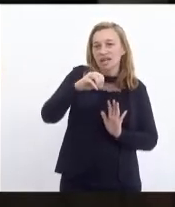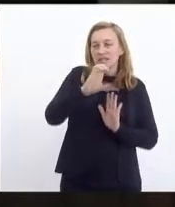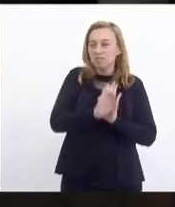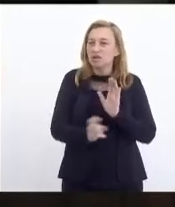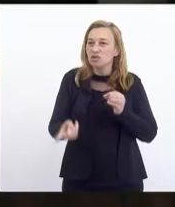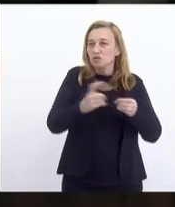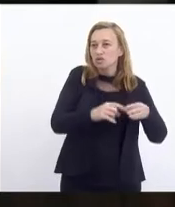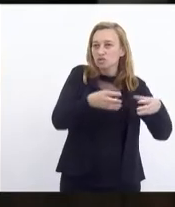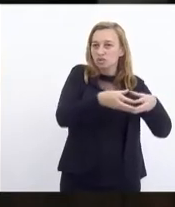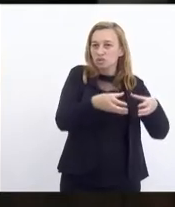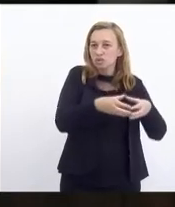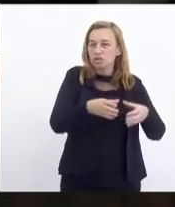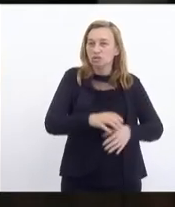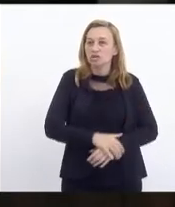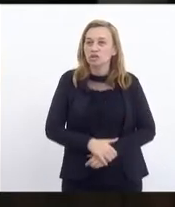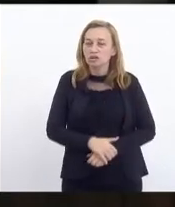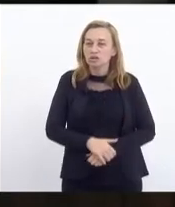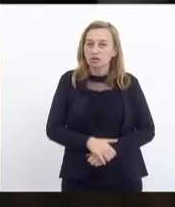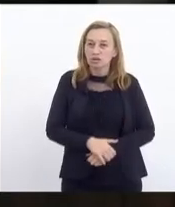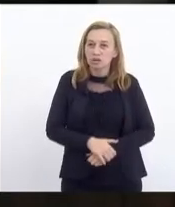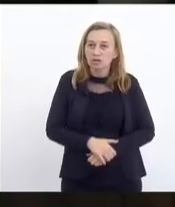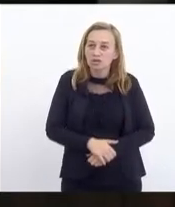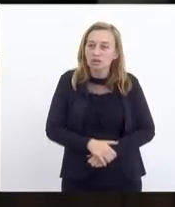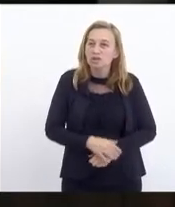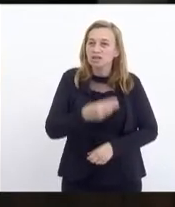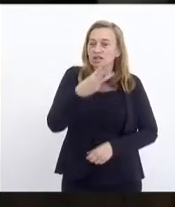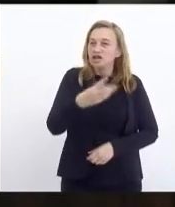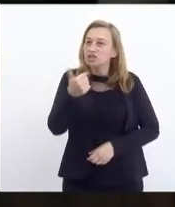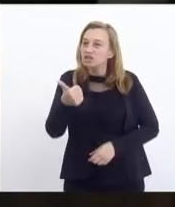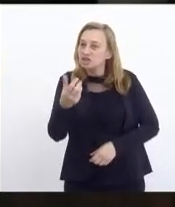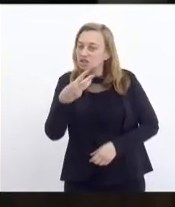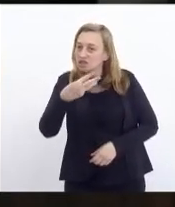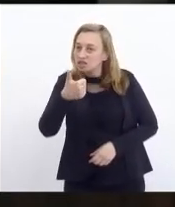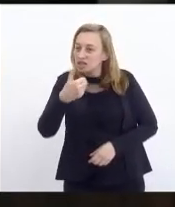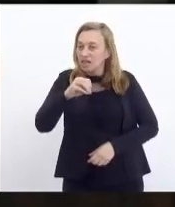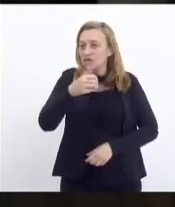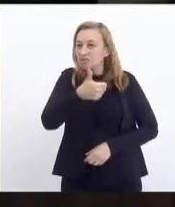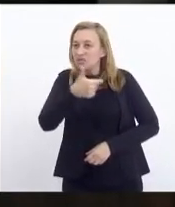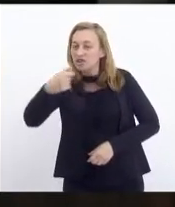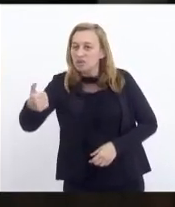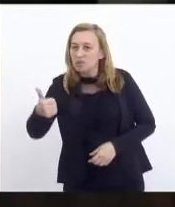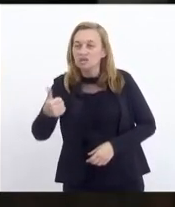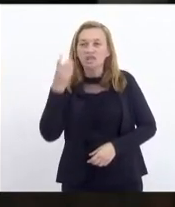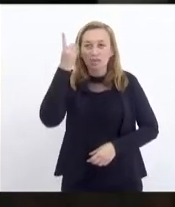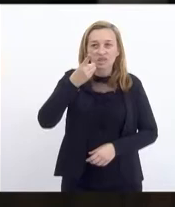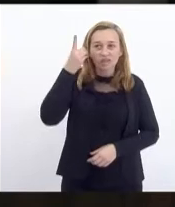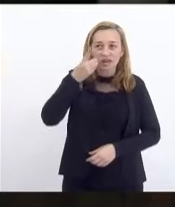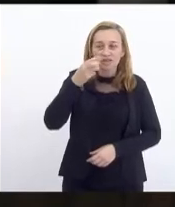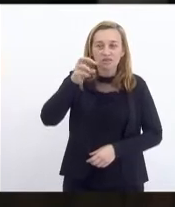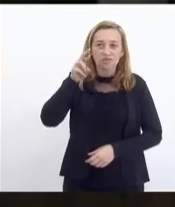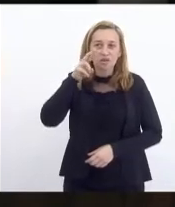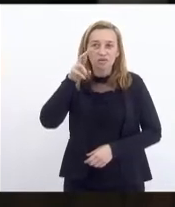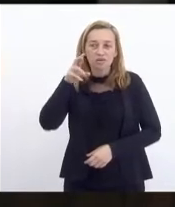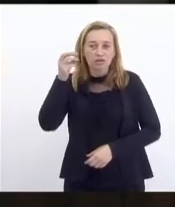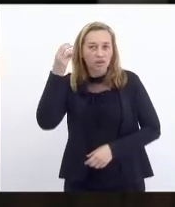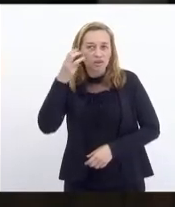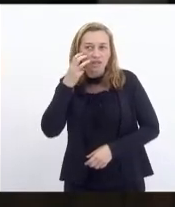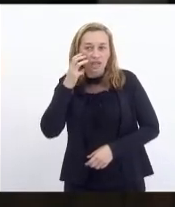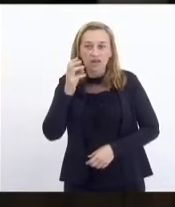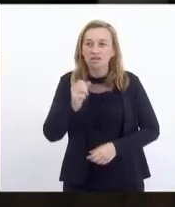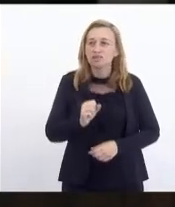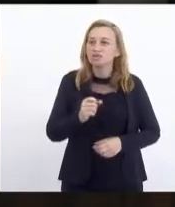e retorna às comissões. Projeto de Lei 4310 de 2021, de autoria do deputado Valdec Carneiro, que dispõe